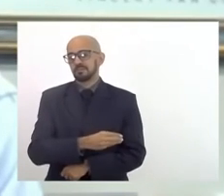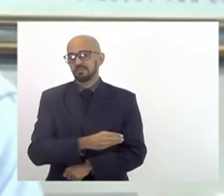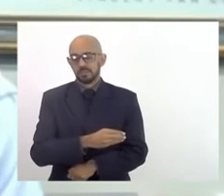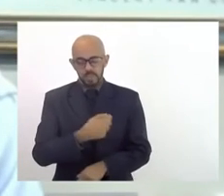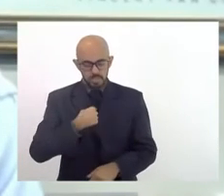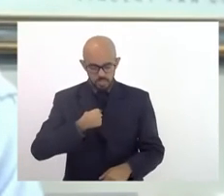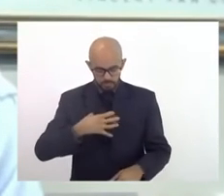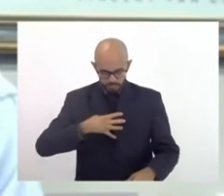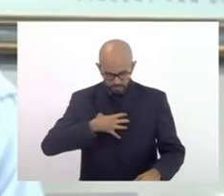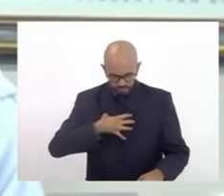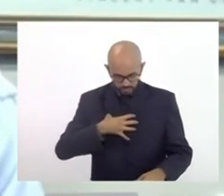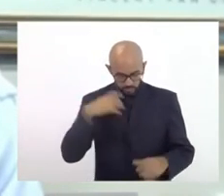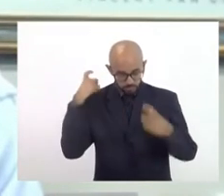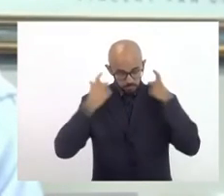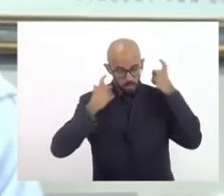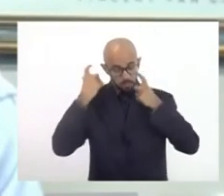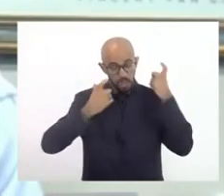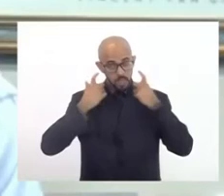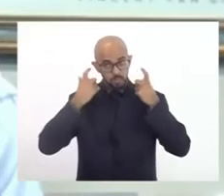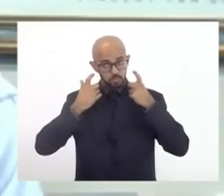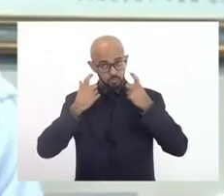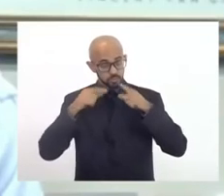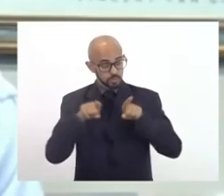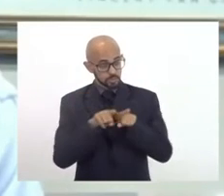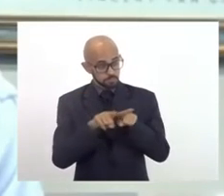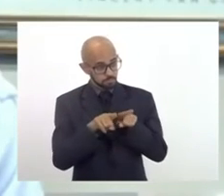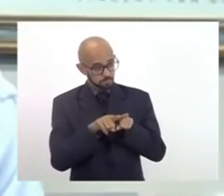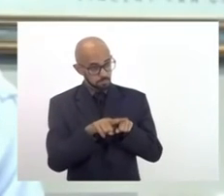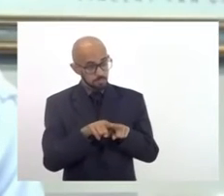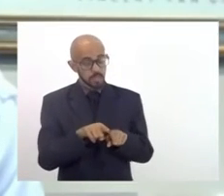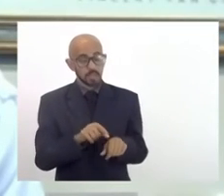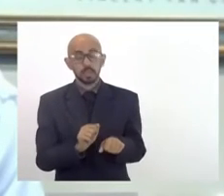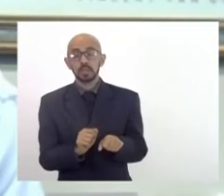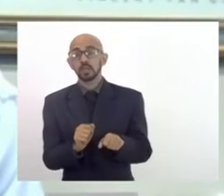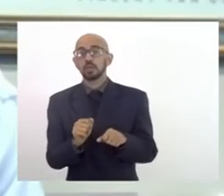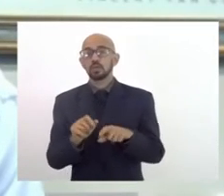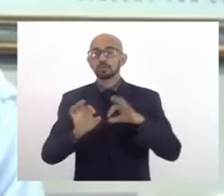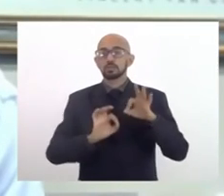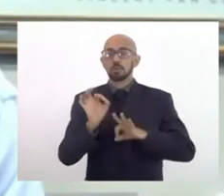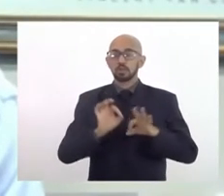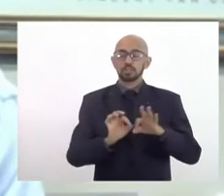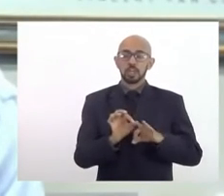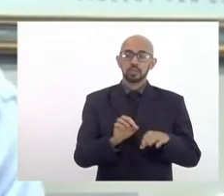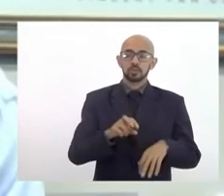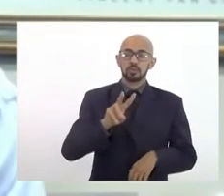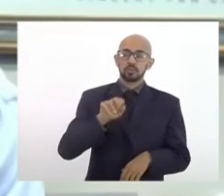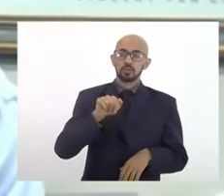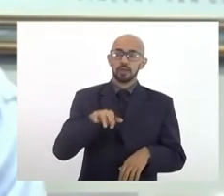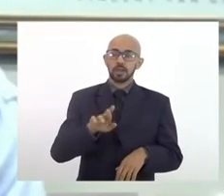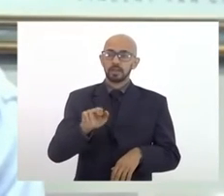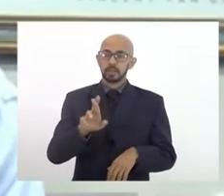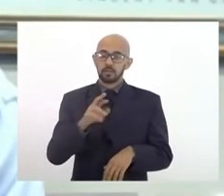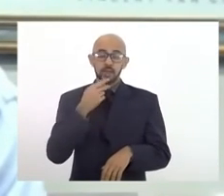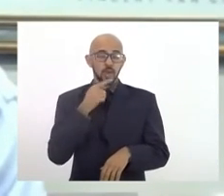Eu fico também muito preocupado, e o Wagner, no seu projeto, mostrou muito bem, é o Arco Metropolitano. Isso